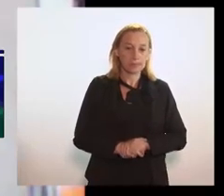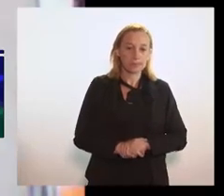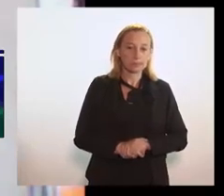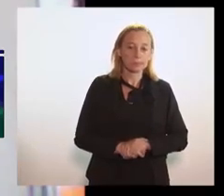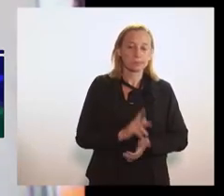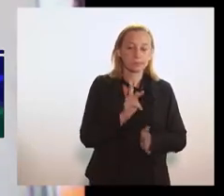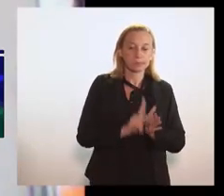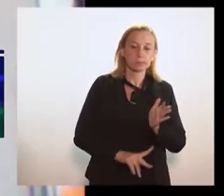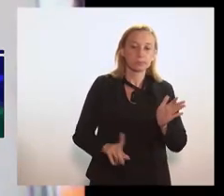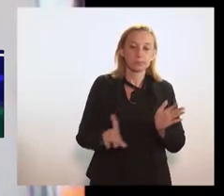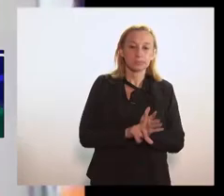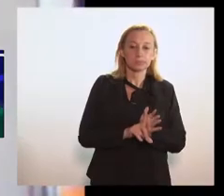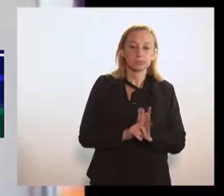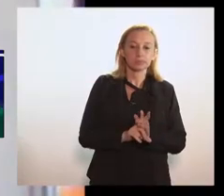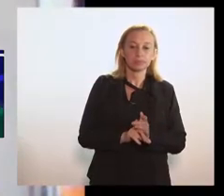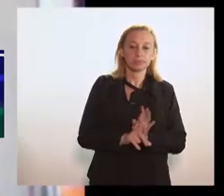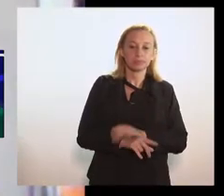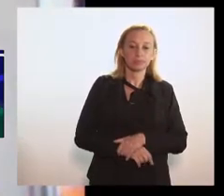Projeto de lei